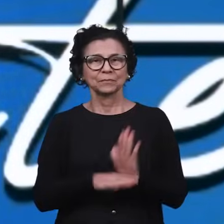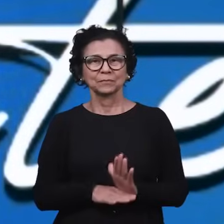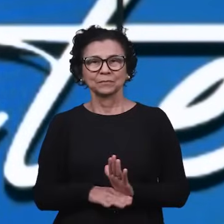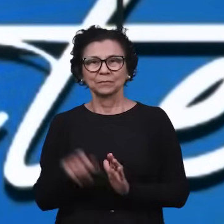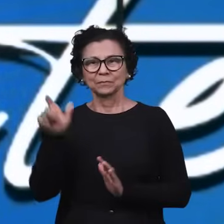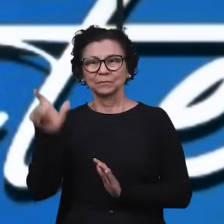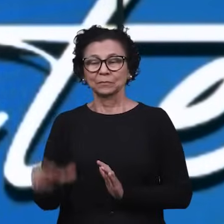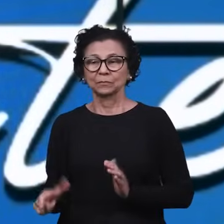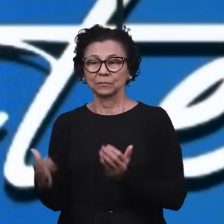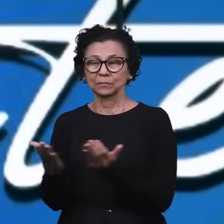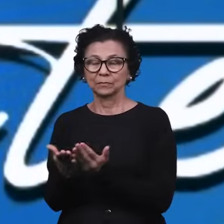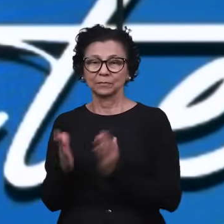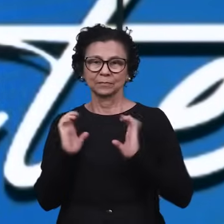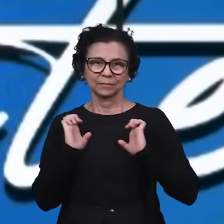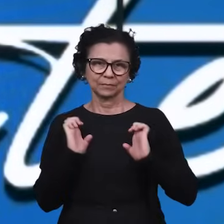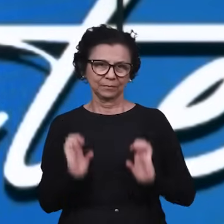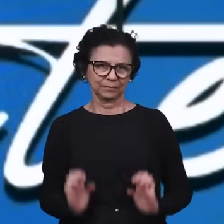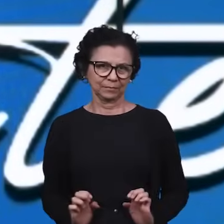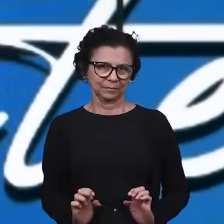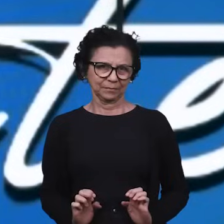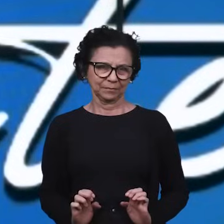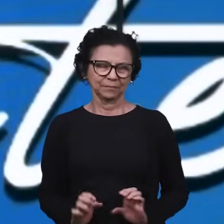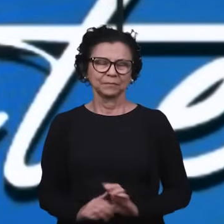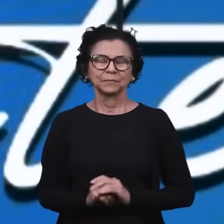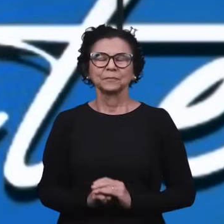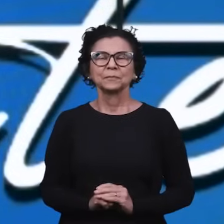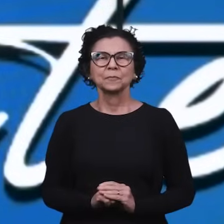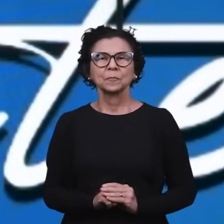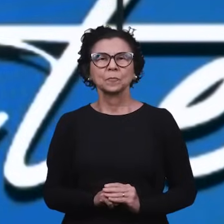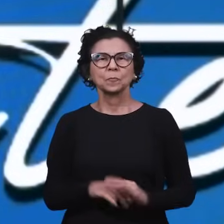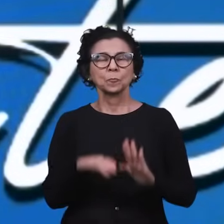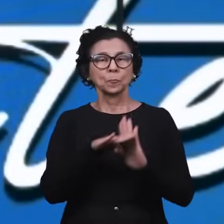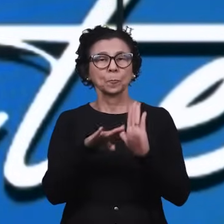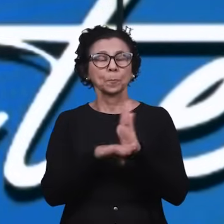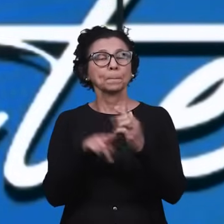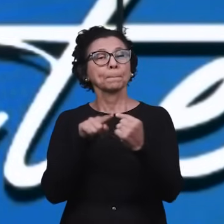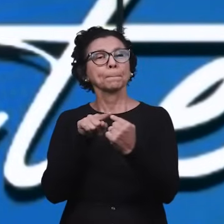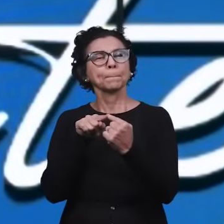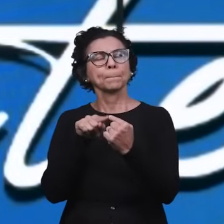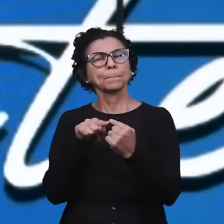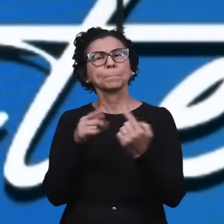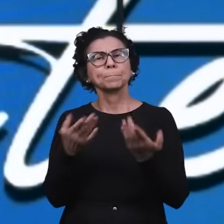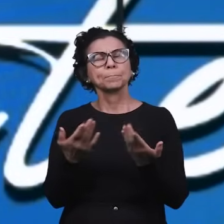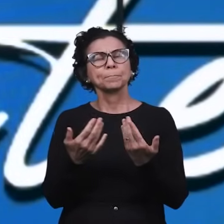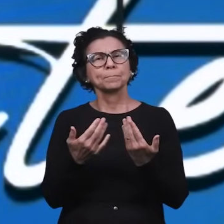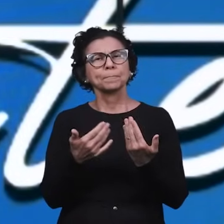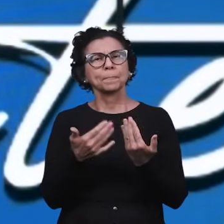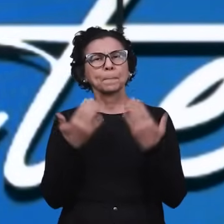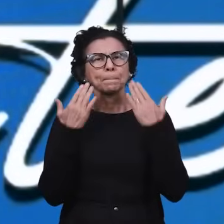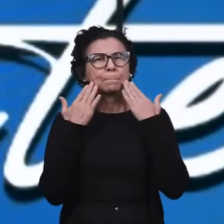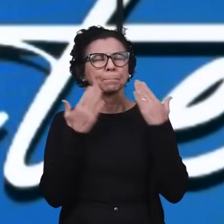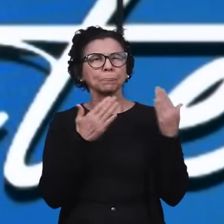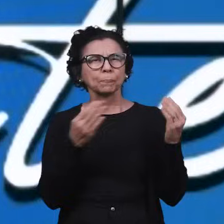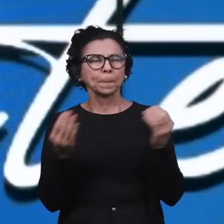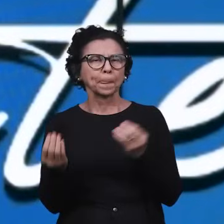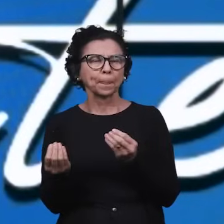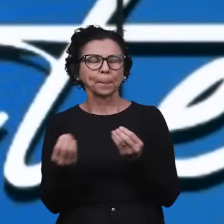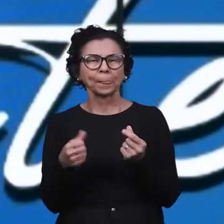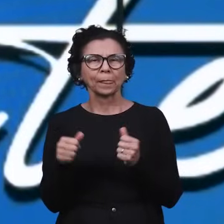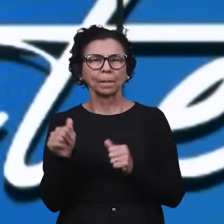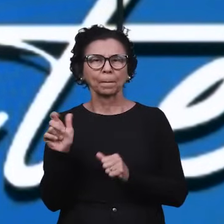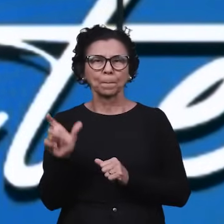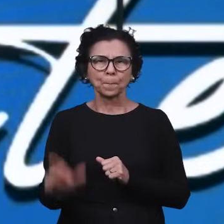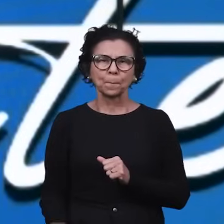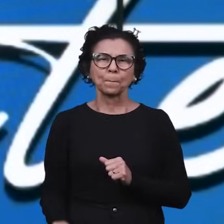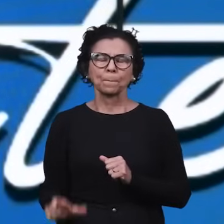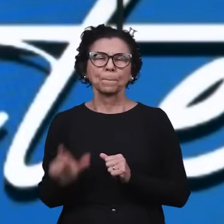Crente. E esse programa tem o objetivo de apresentar sempre aquela questão que envolve a postura do servo.